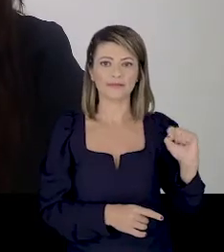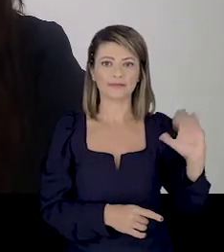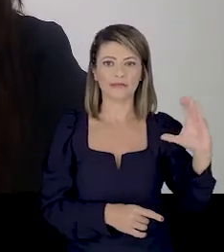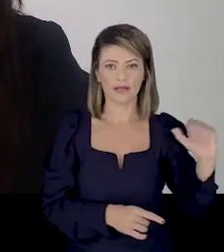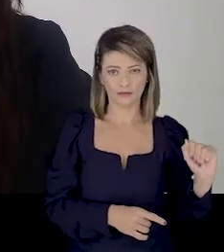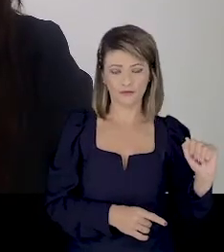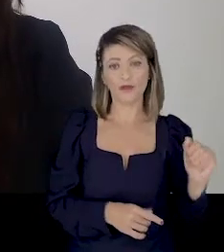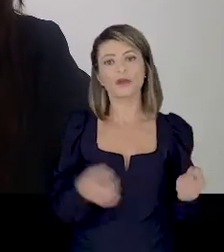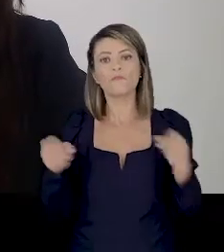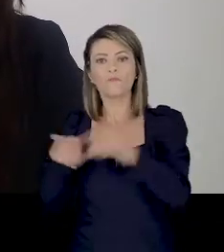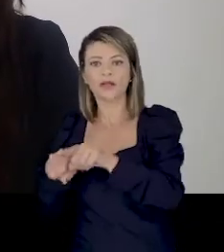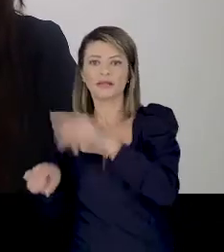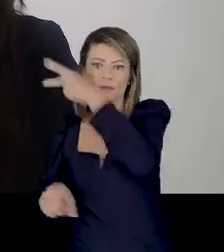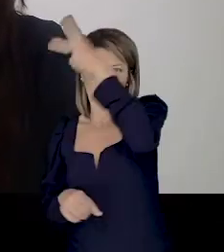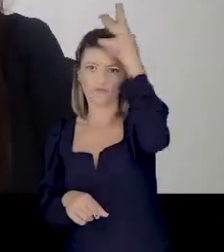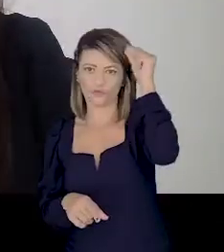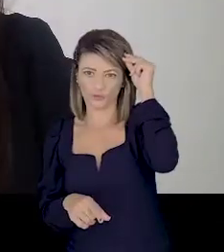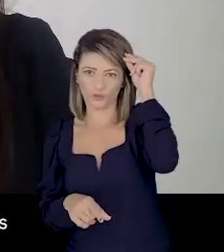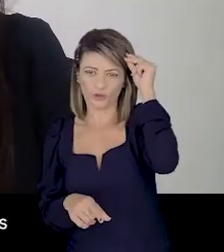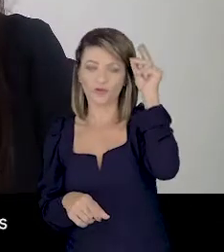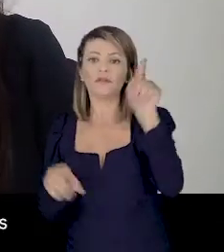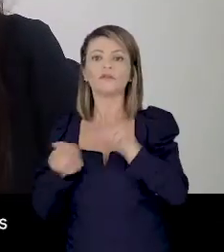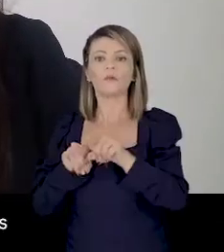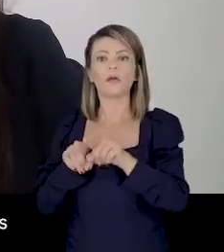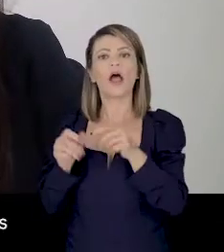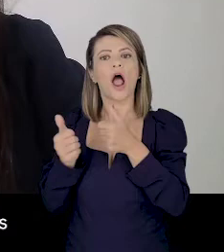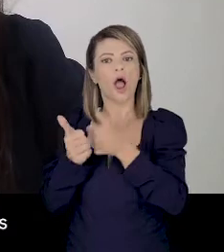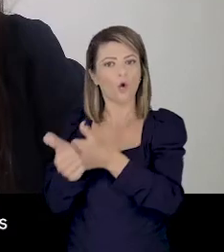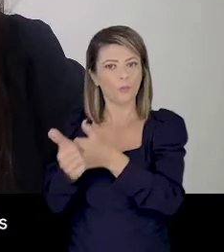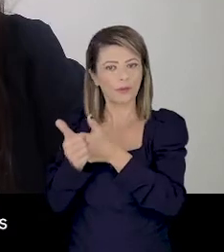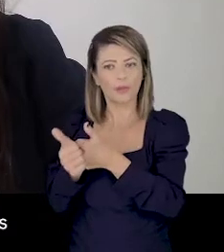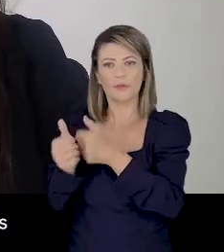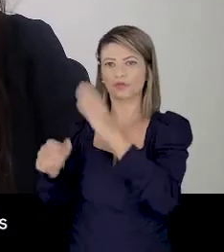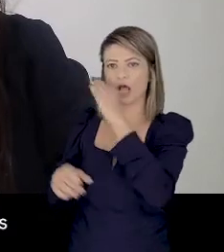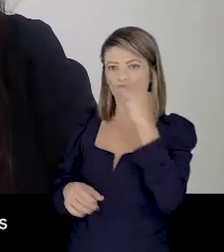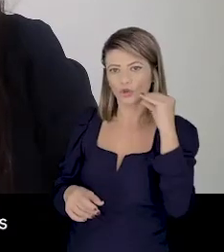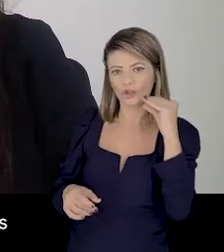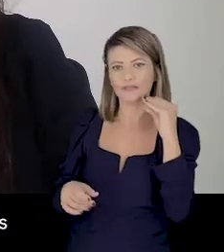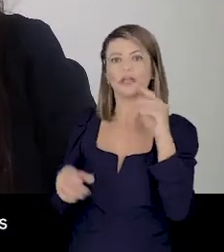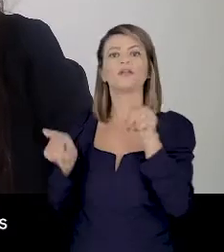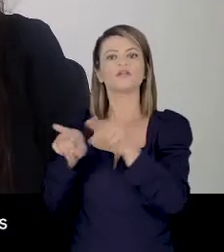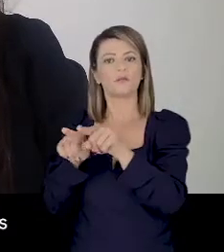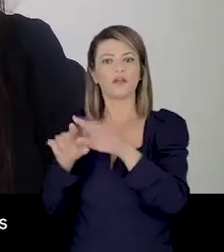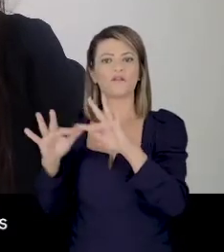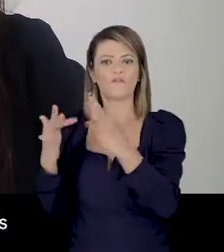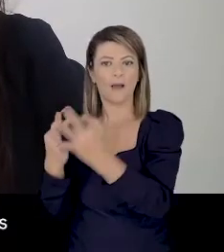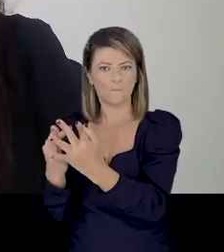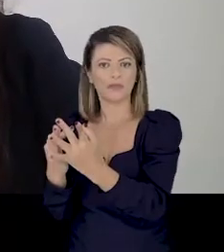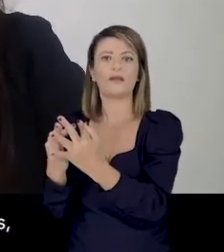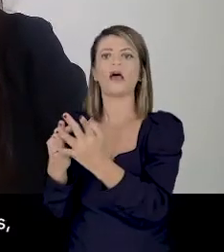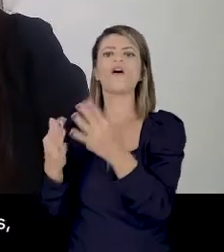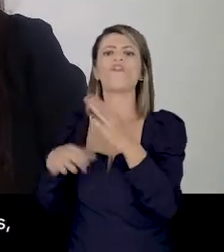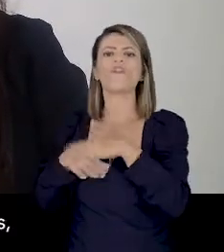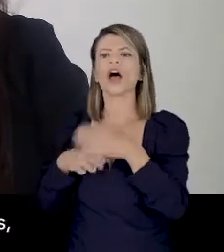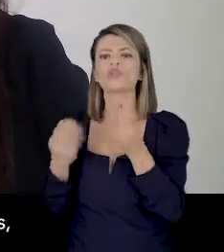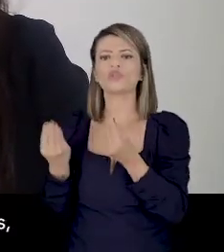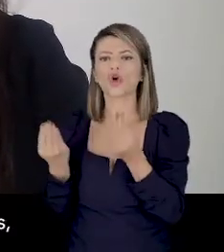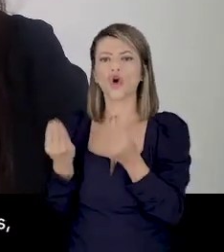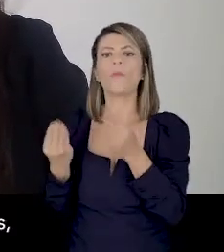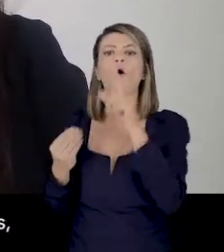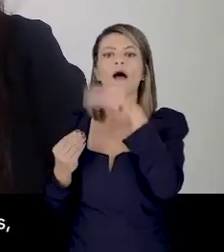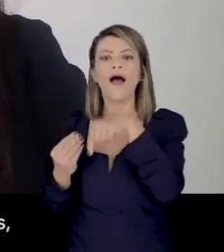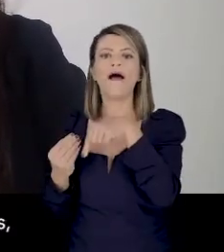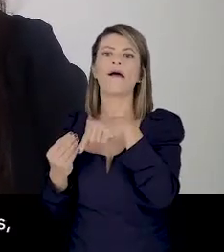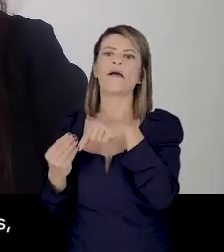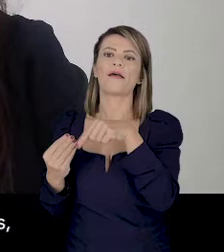PASCA, com a prefeitura. O acompanhamento dos adolescentes e de suas famílias são realizados